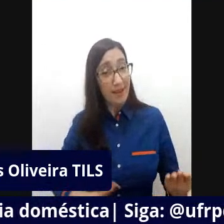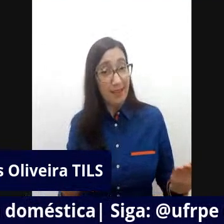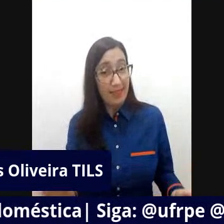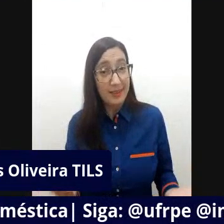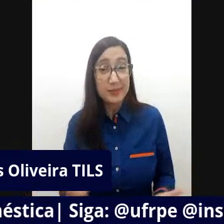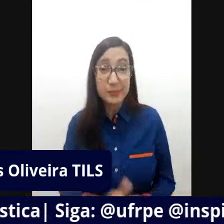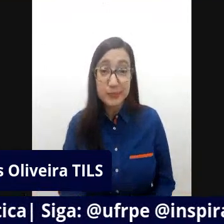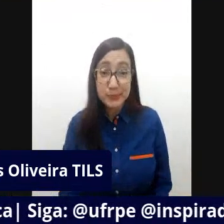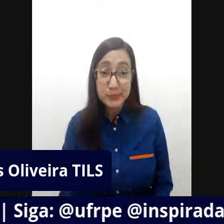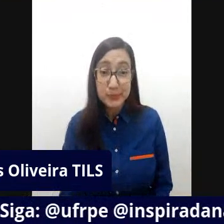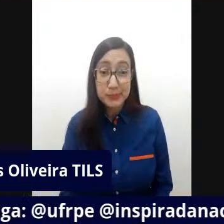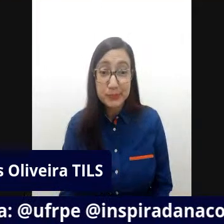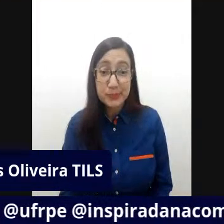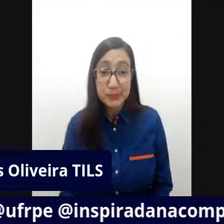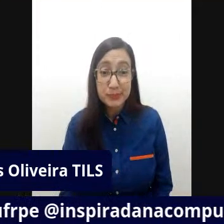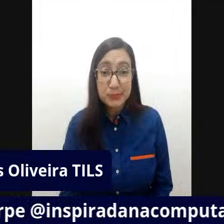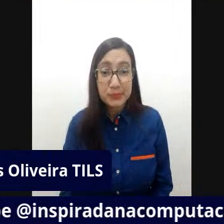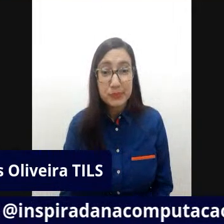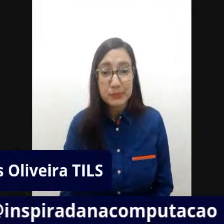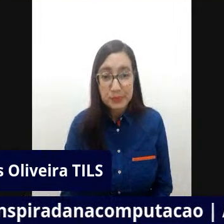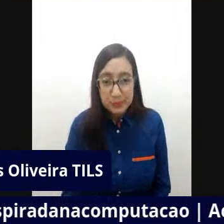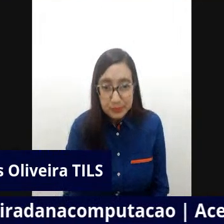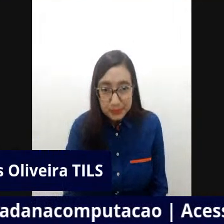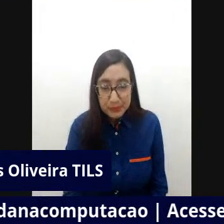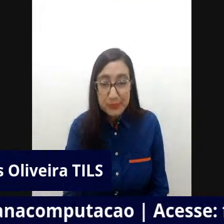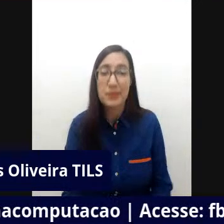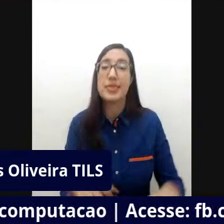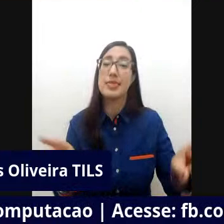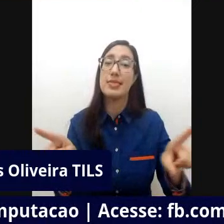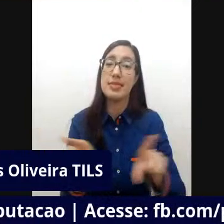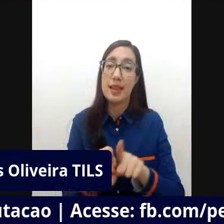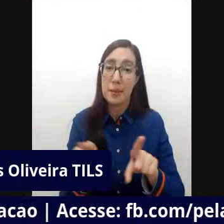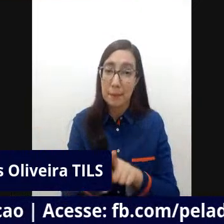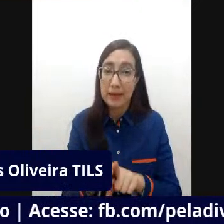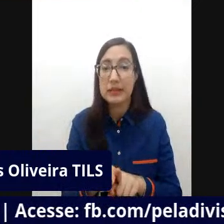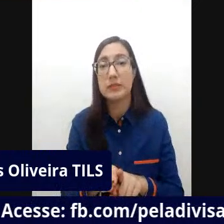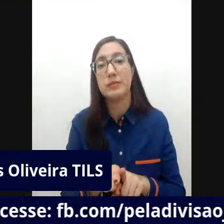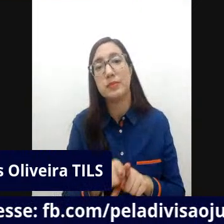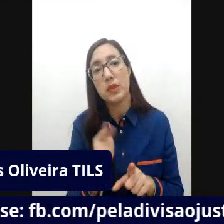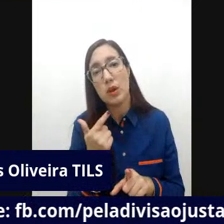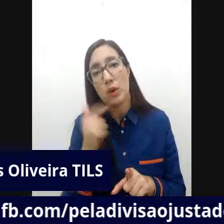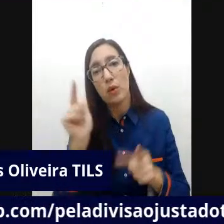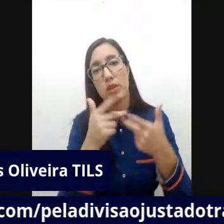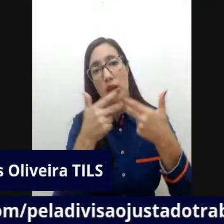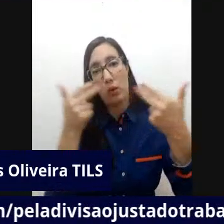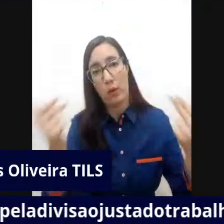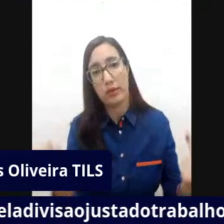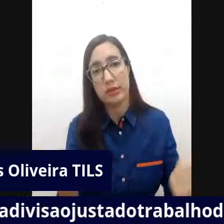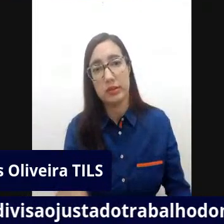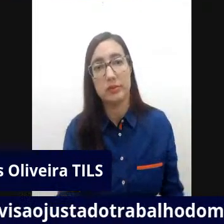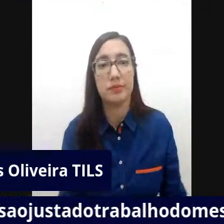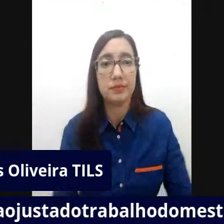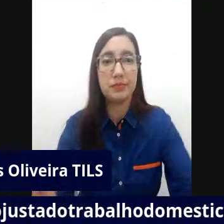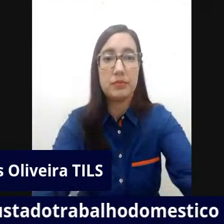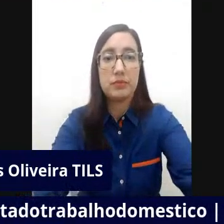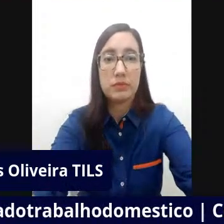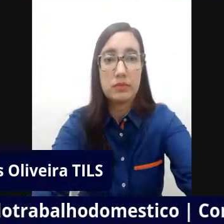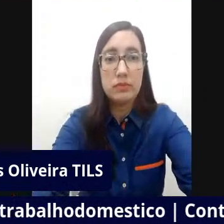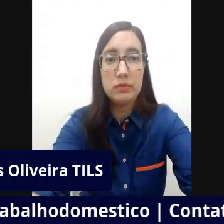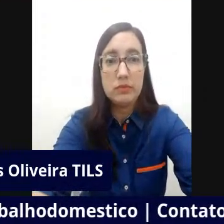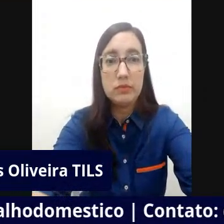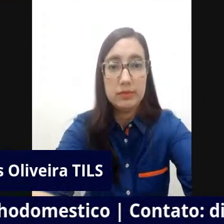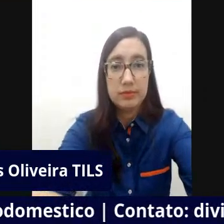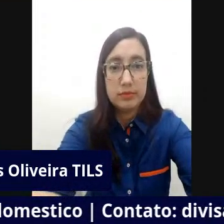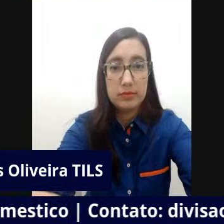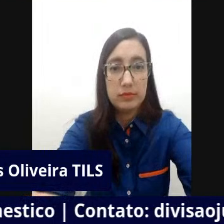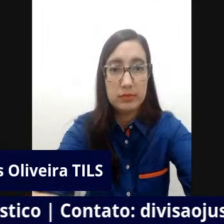Depois disso, os sindicatos recebem reclamação, recebem o tempo que a gente estava aberto, né? Porque com o lockdown a gente